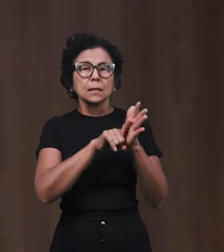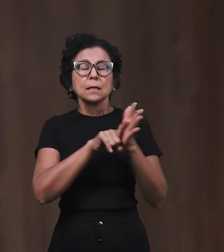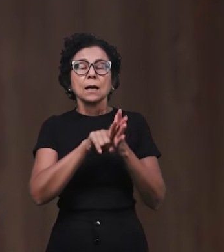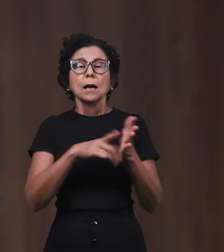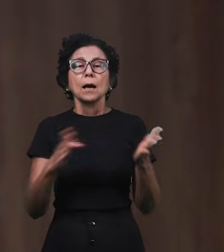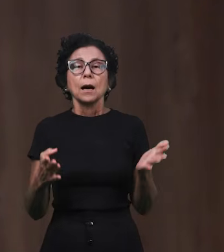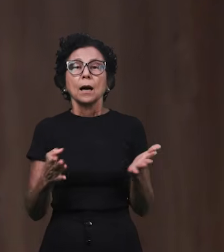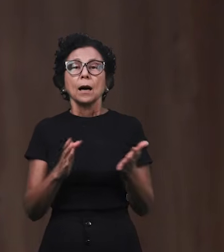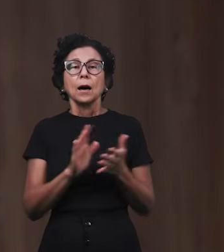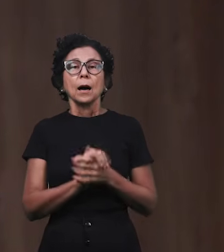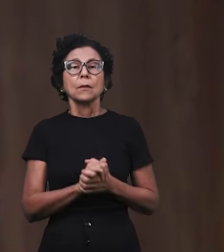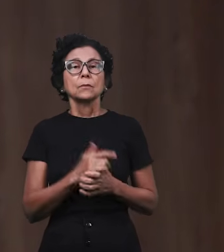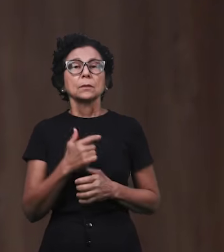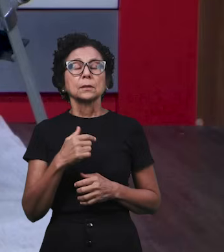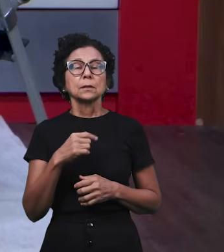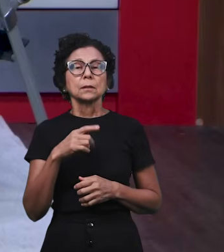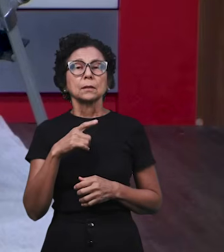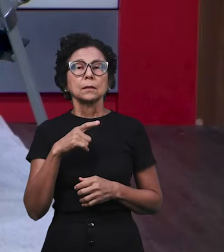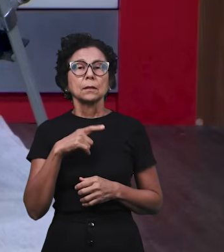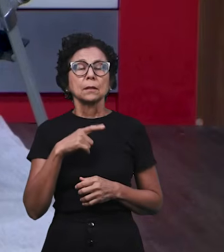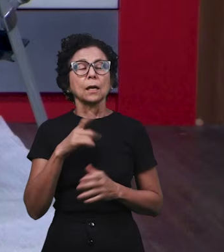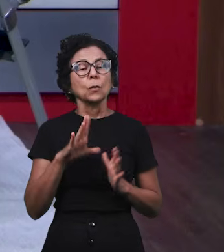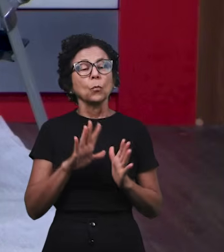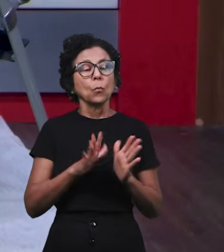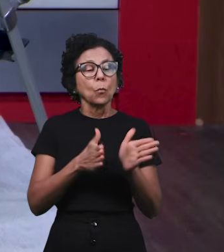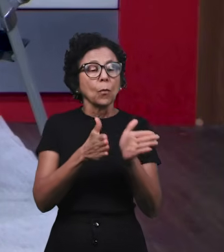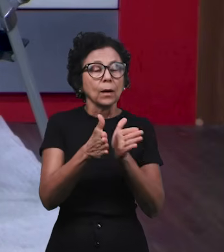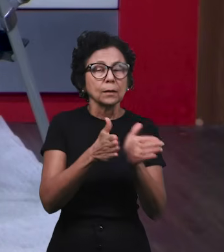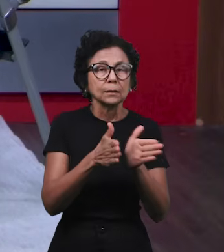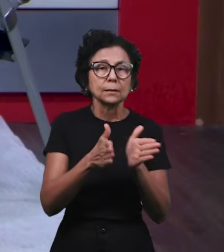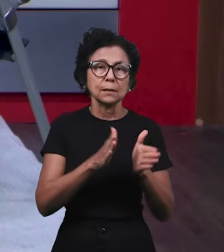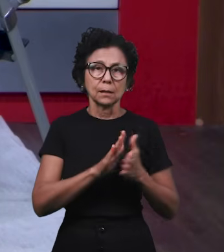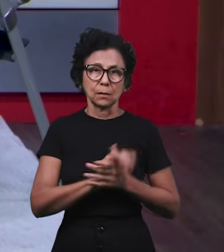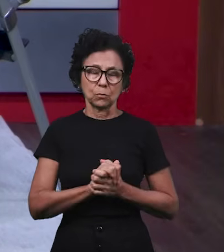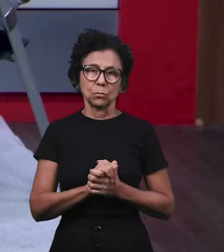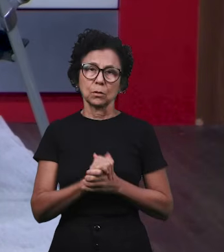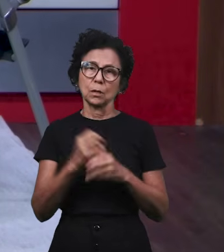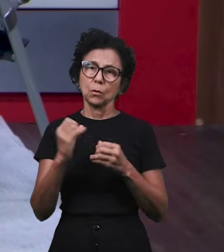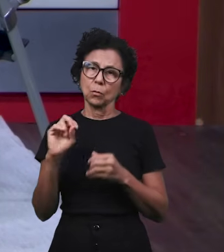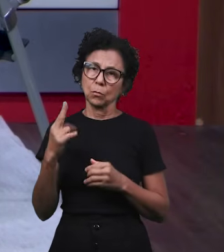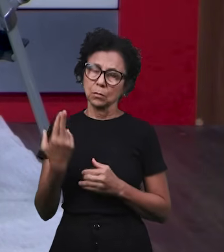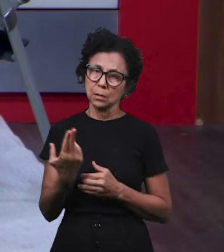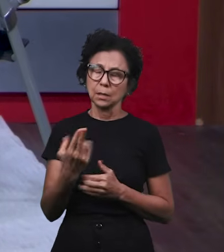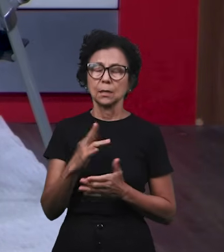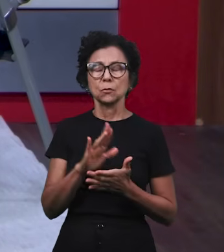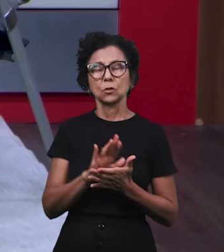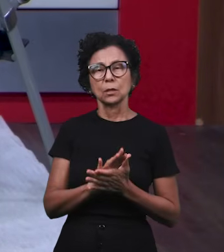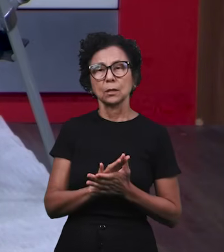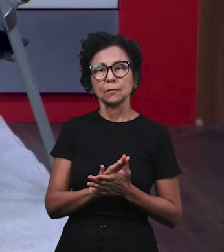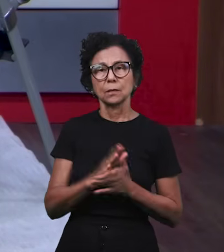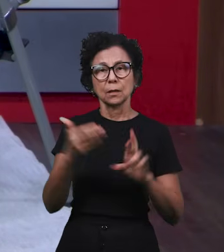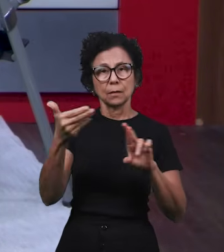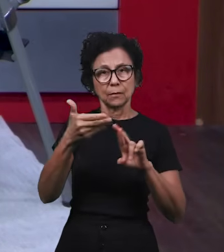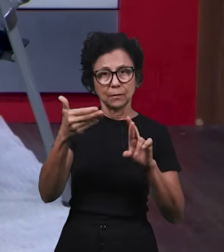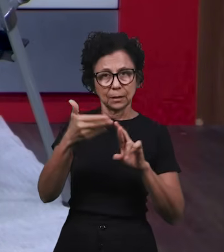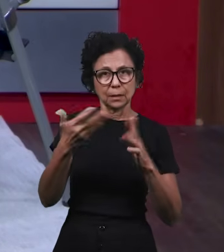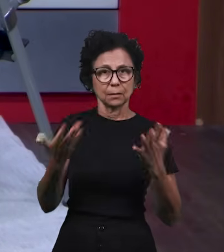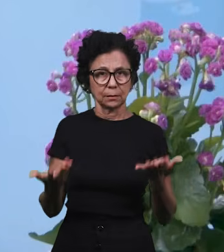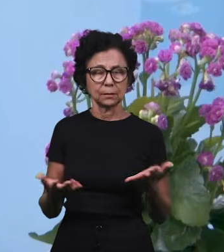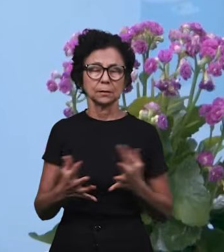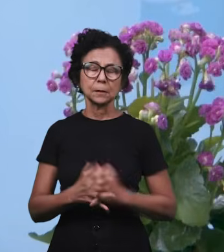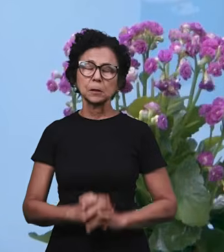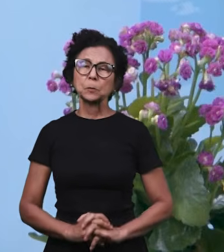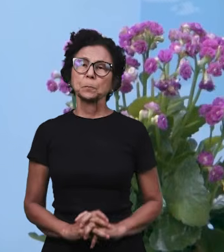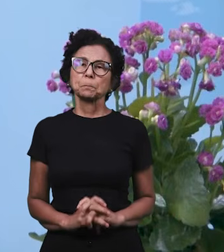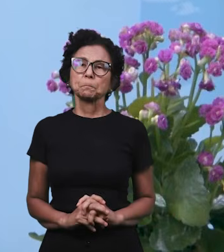aonde nos deu acesso ao Senhor Jesus, que é a fonte que nos liga a Deus Pai, né? Exatamente. E Pri, a gente tem